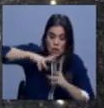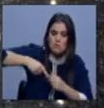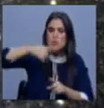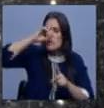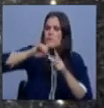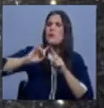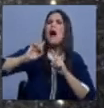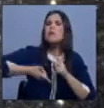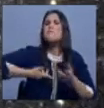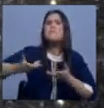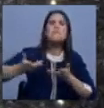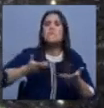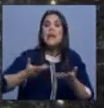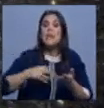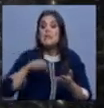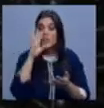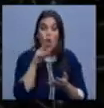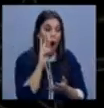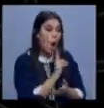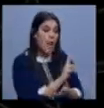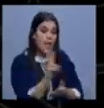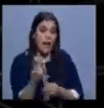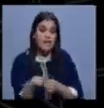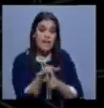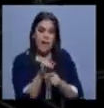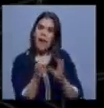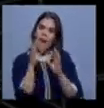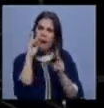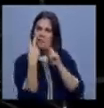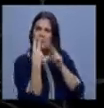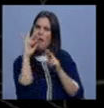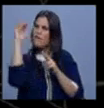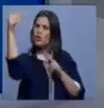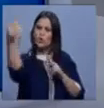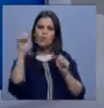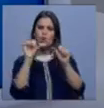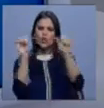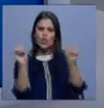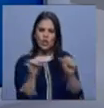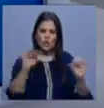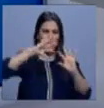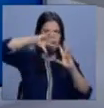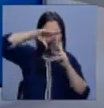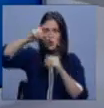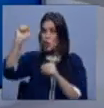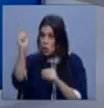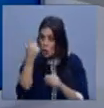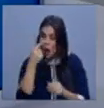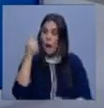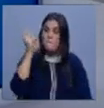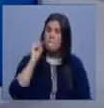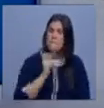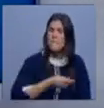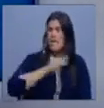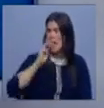serve? Quando nós olhamos para estes casos, Sandra, nós estamos a olhar para o futuro do Sistema Solar. O nosso Sol também, daqui a muitos milhares de milhões de anos,